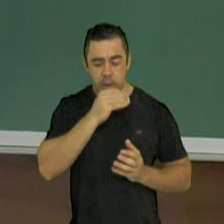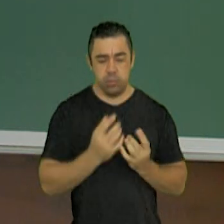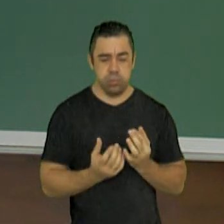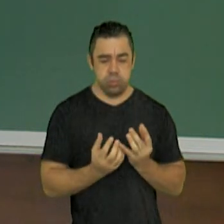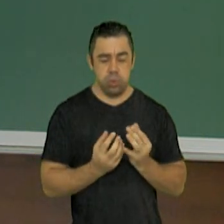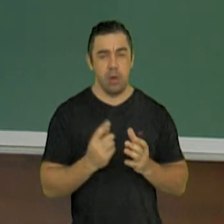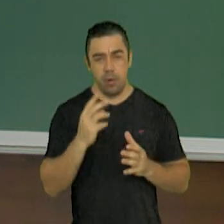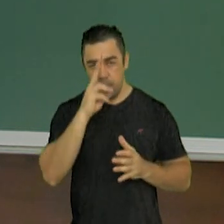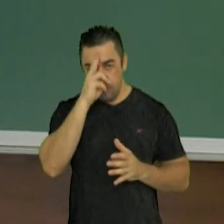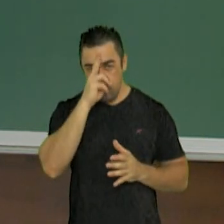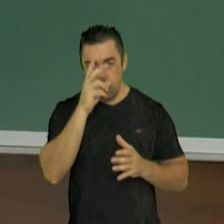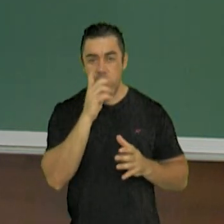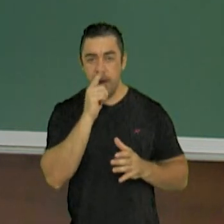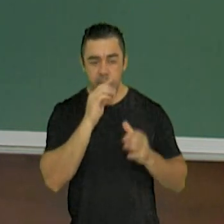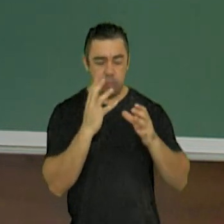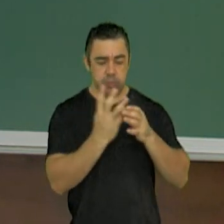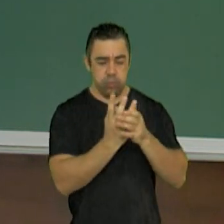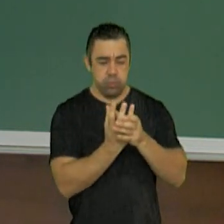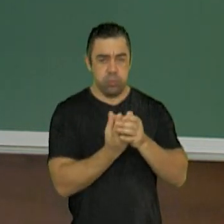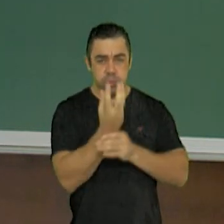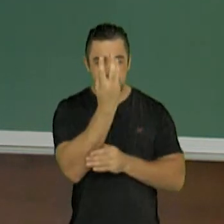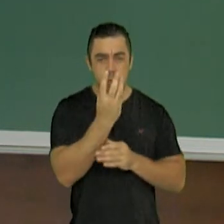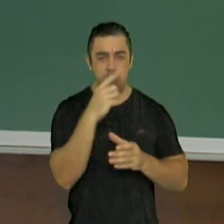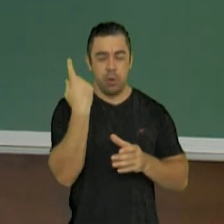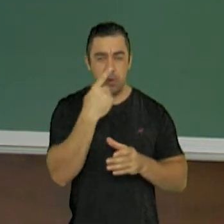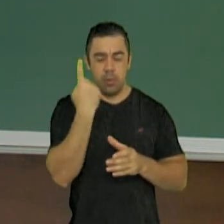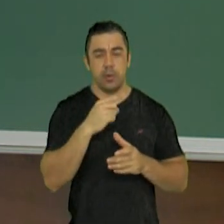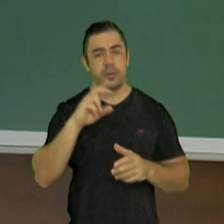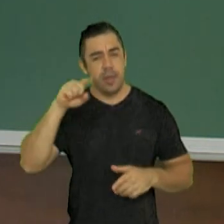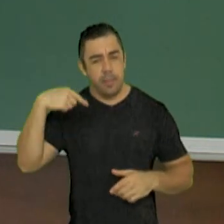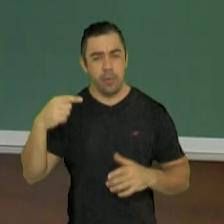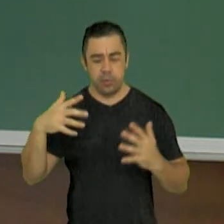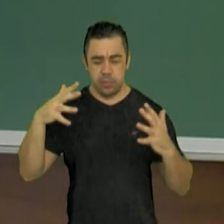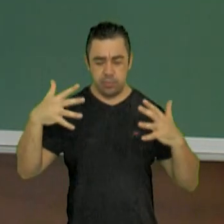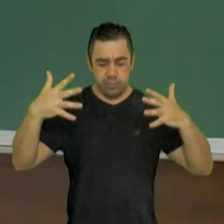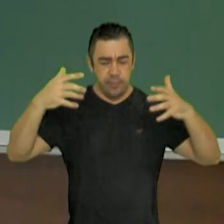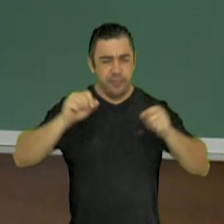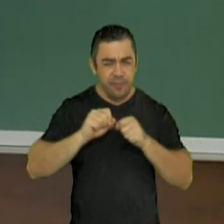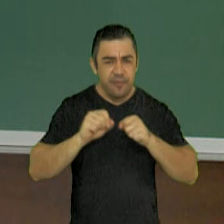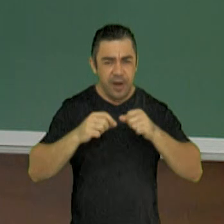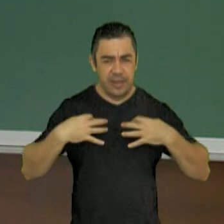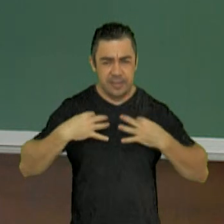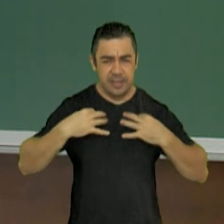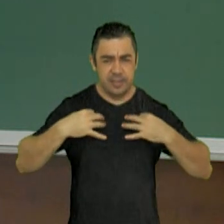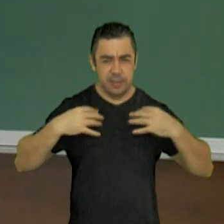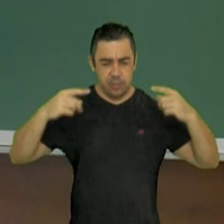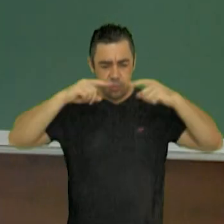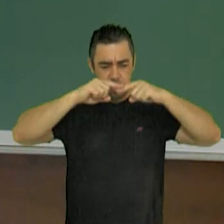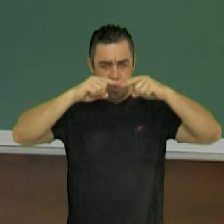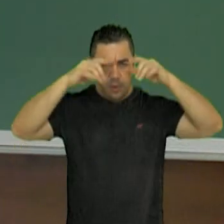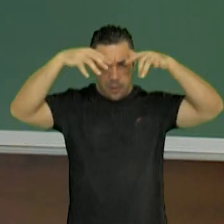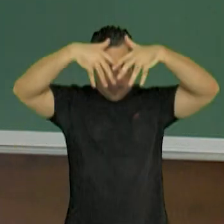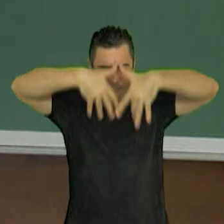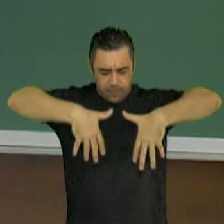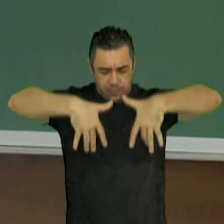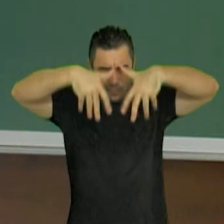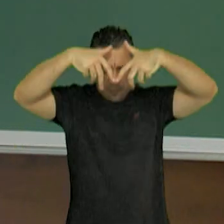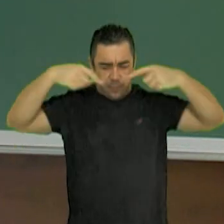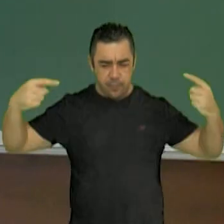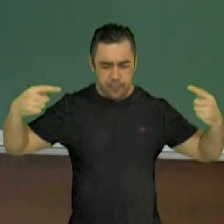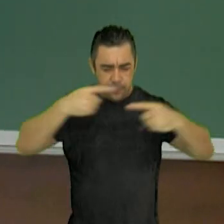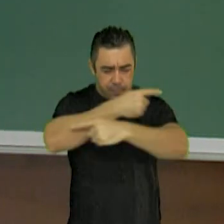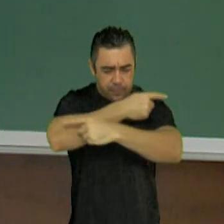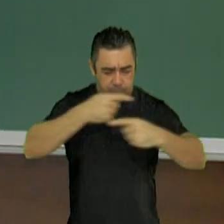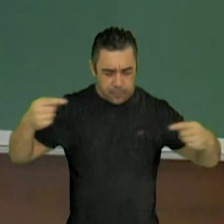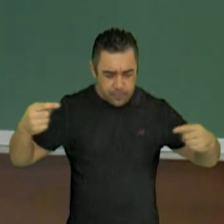água impulsionava os motores. Depois dos teares, né, desses equipamentos para a confecção dos tecidos, foram surgindo a